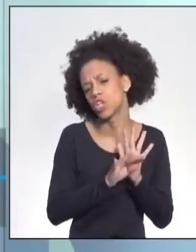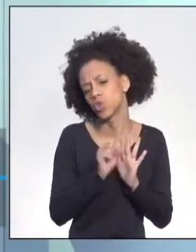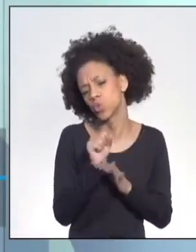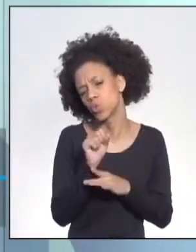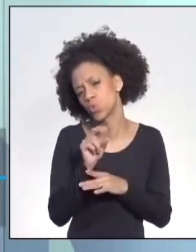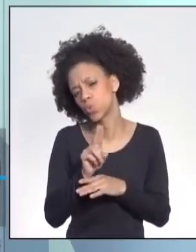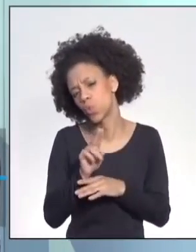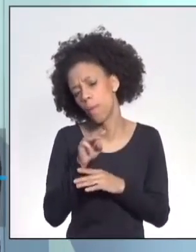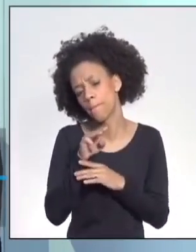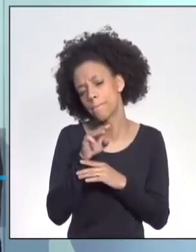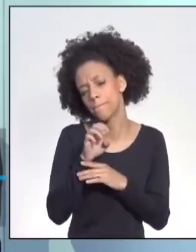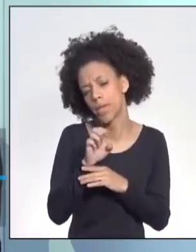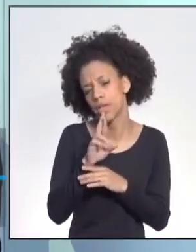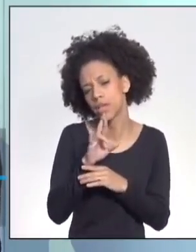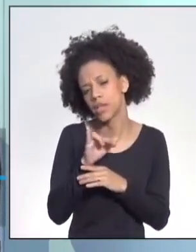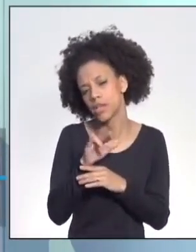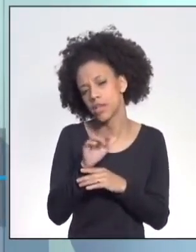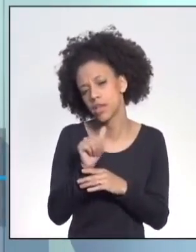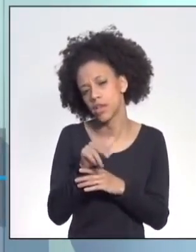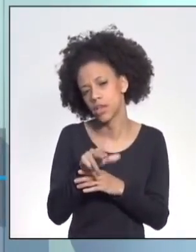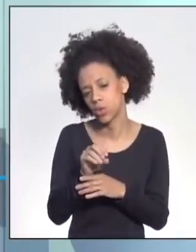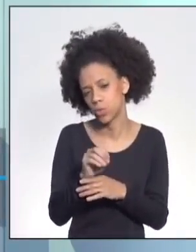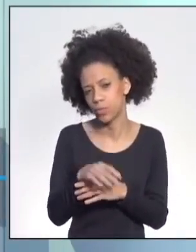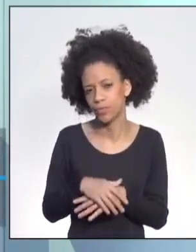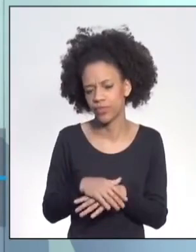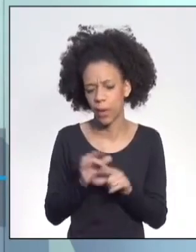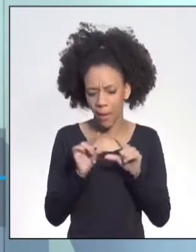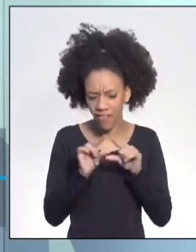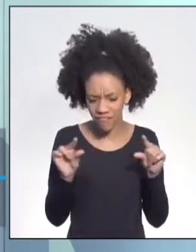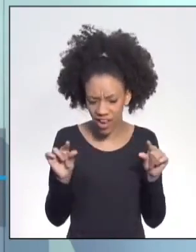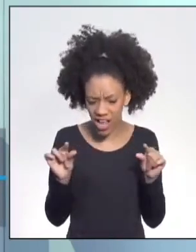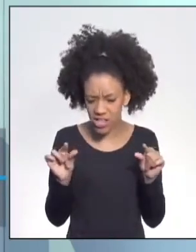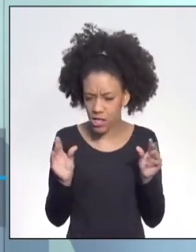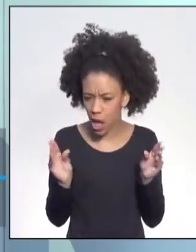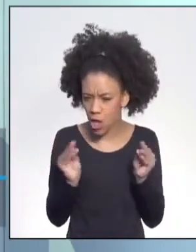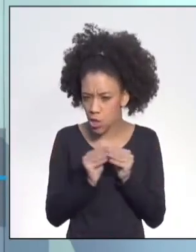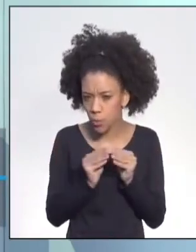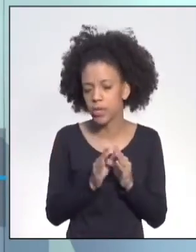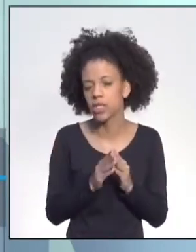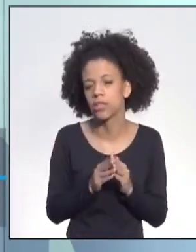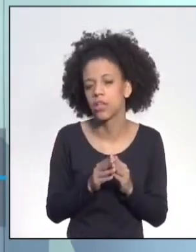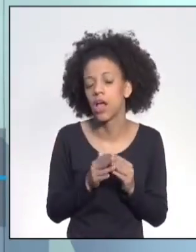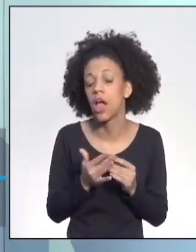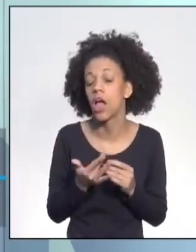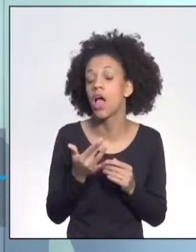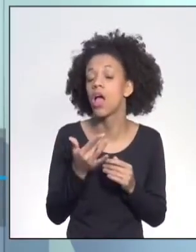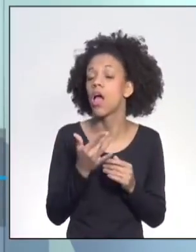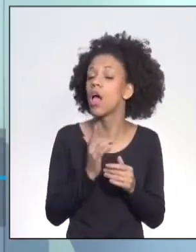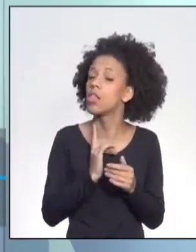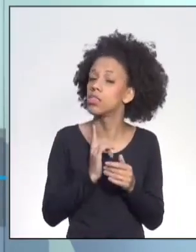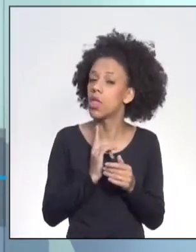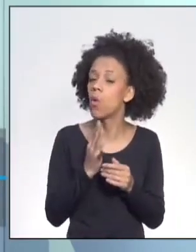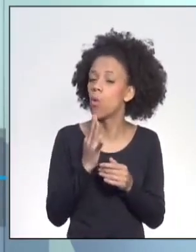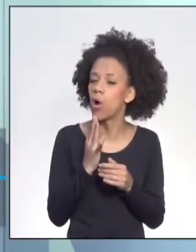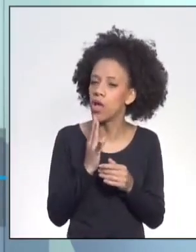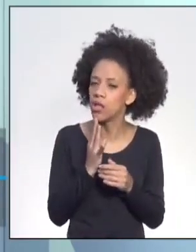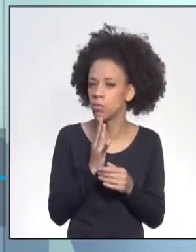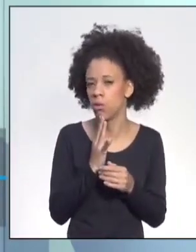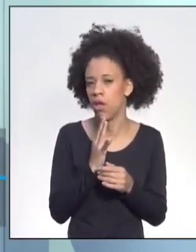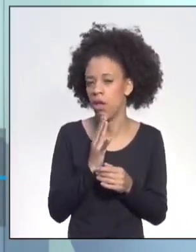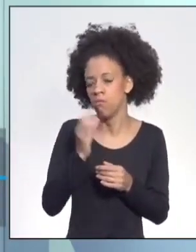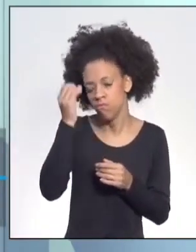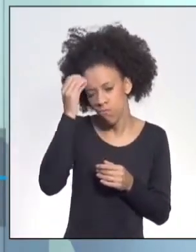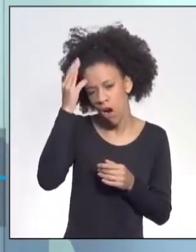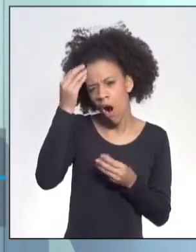com esse excerto, com essa frase pequena, nós podemos ter aí uma consciência, um conhecimento de